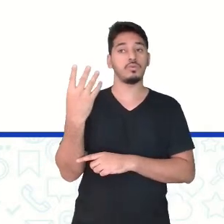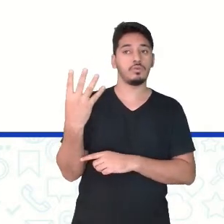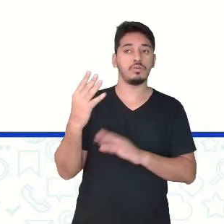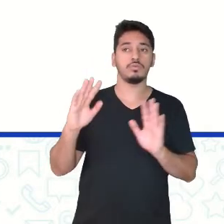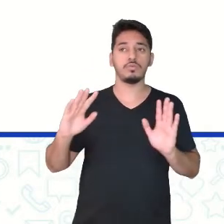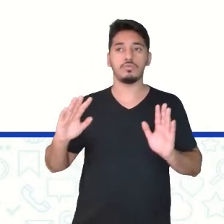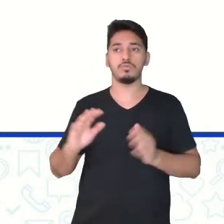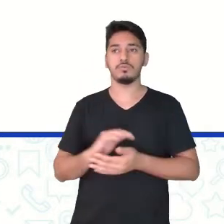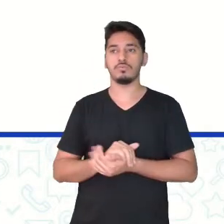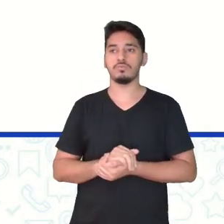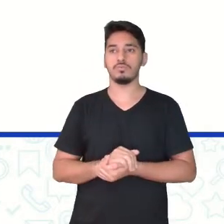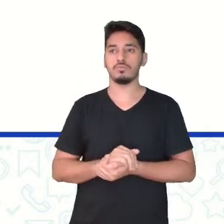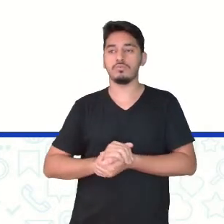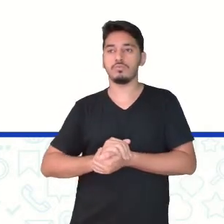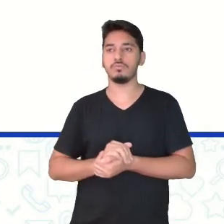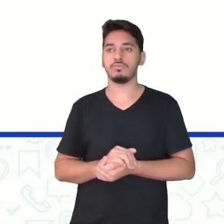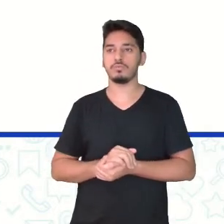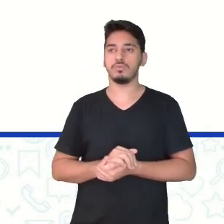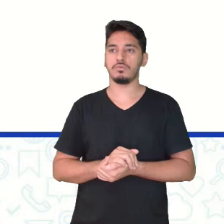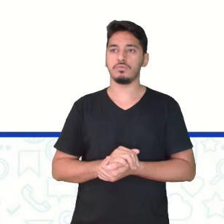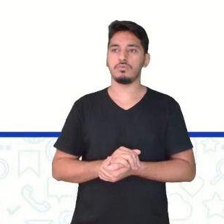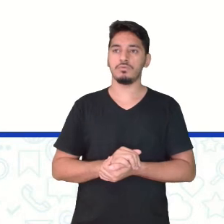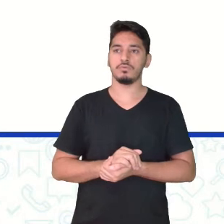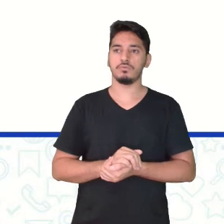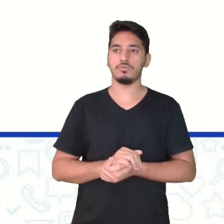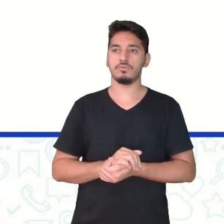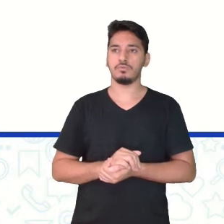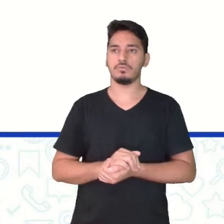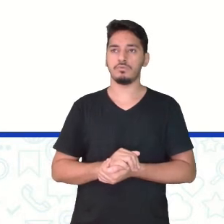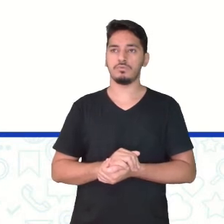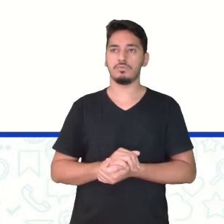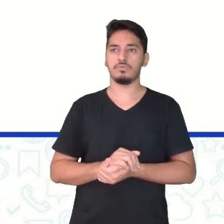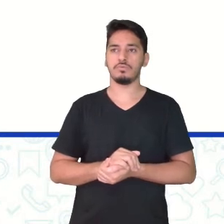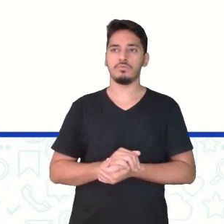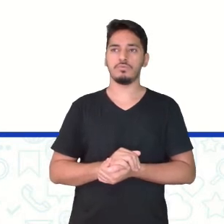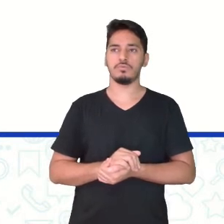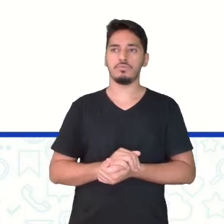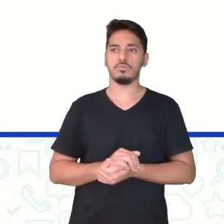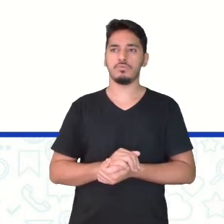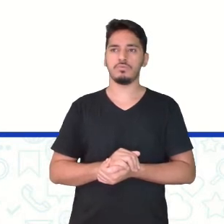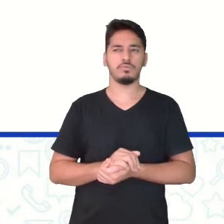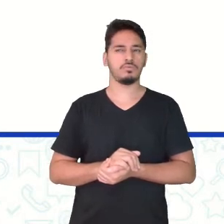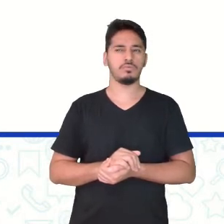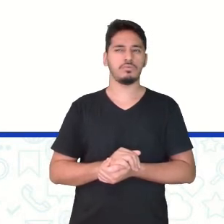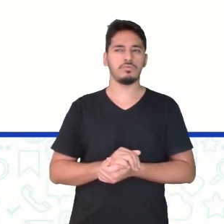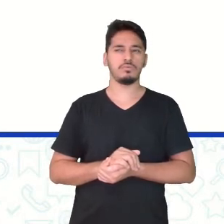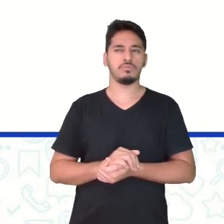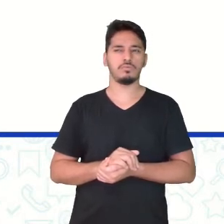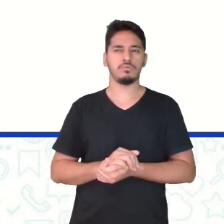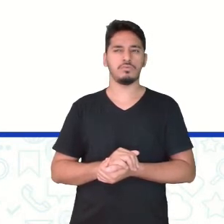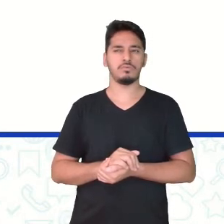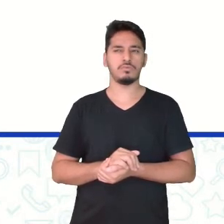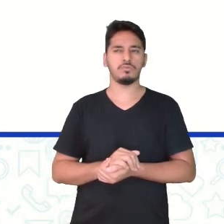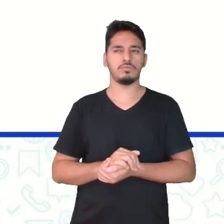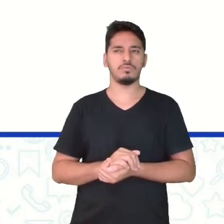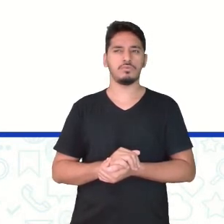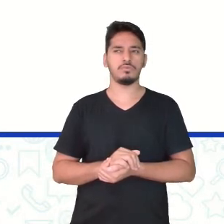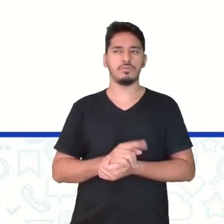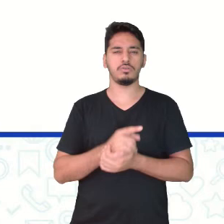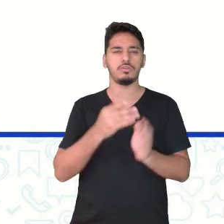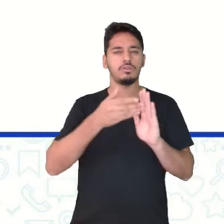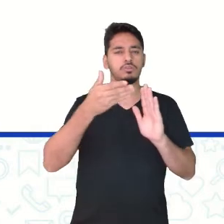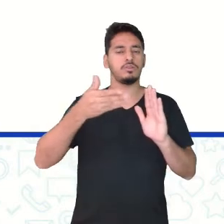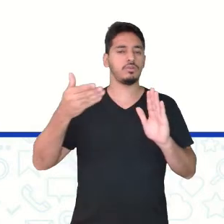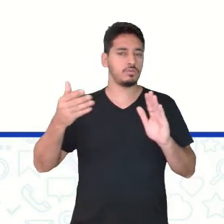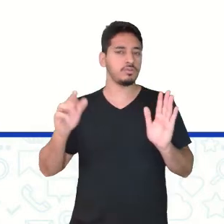4. 3 vezes 2, 6, mais 1, 7. E 3 vezes 3, 9, mais 1, 10. E aí a sequência